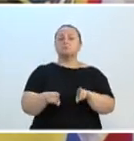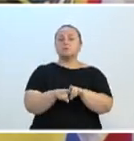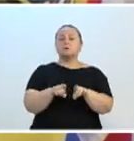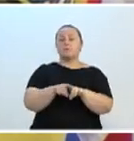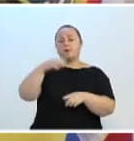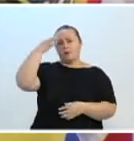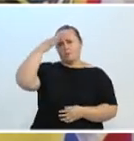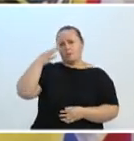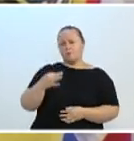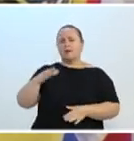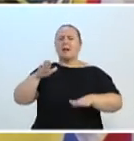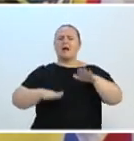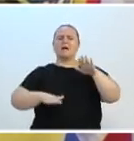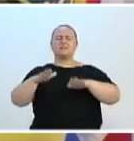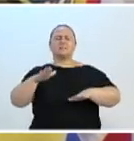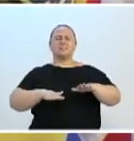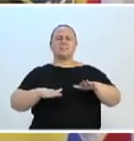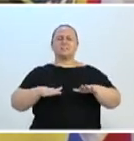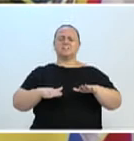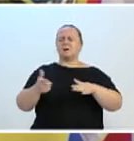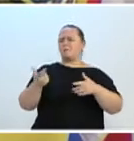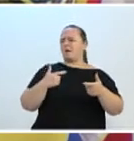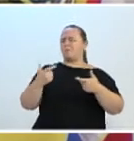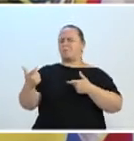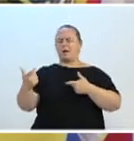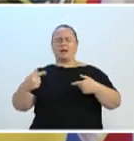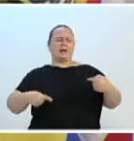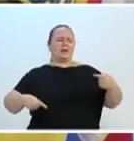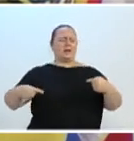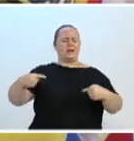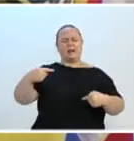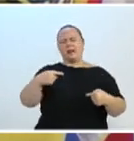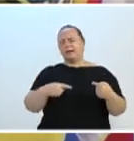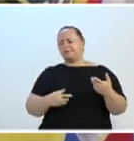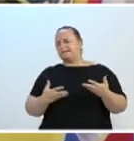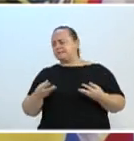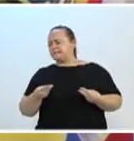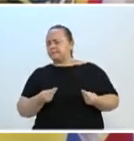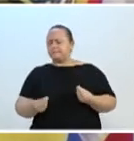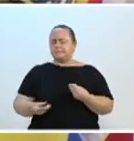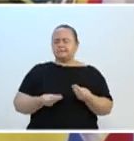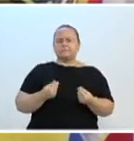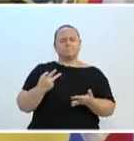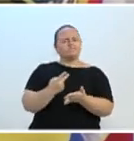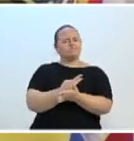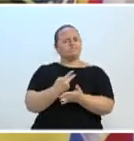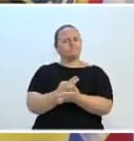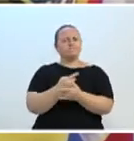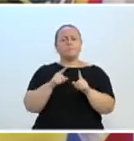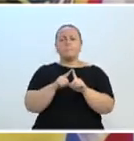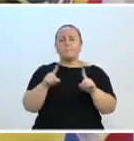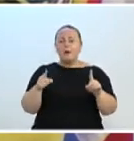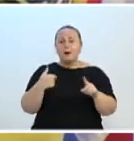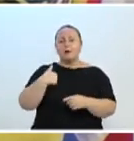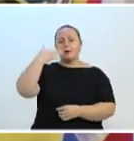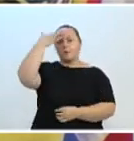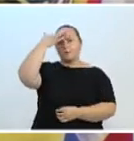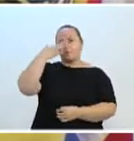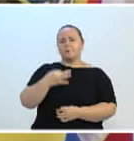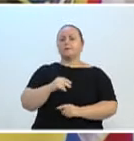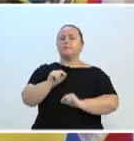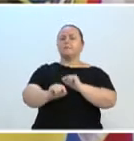as falácias contra mim eram erradas, mas acabava contaminando, eu entendi que eu deveria dar um passo para